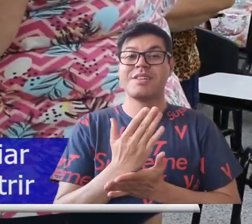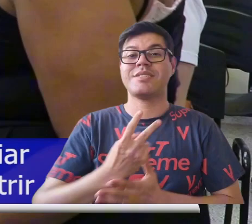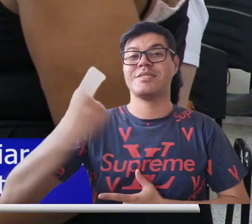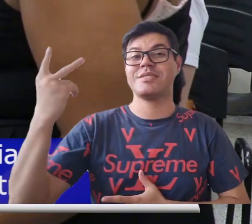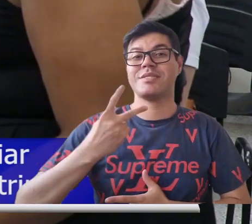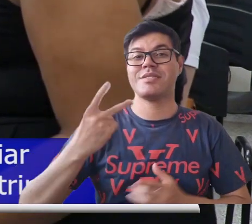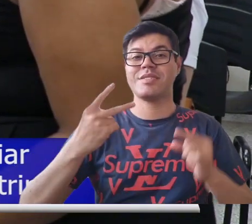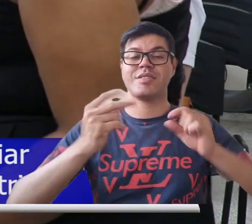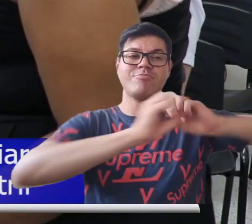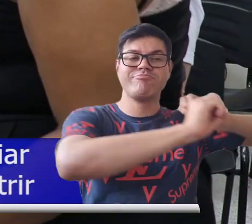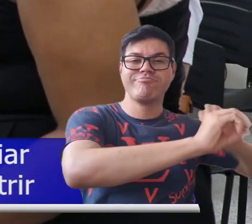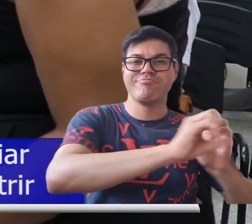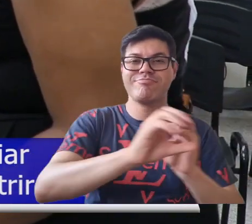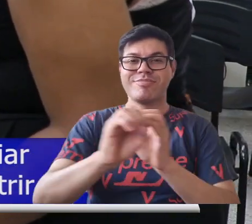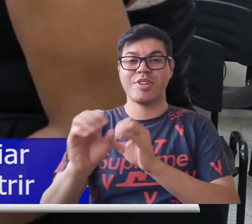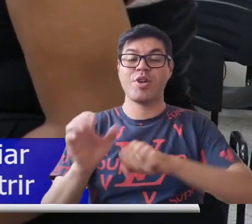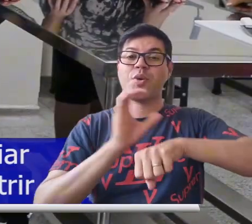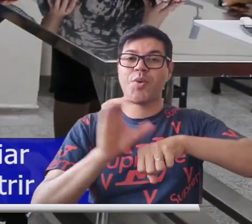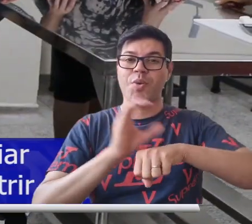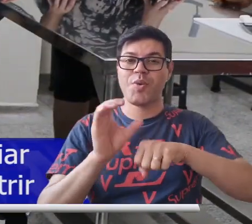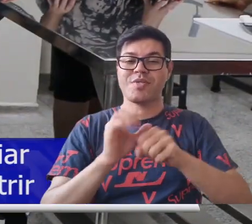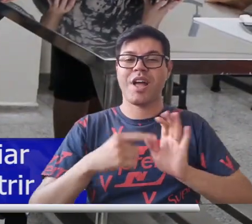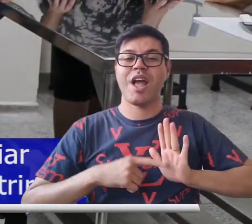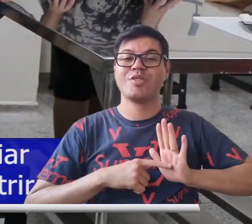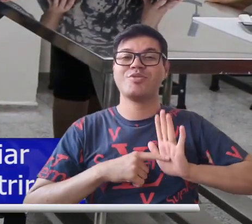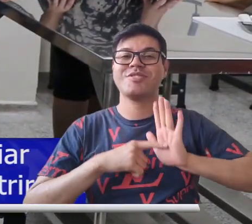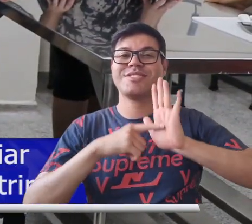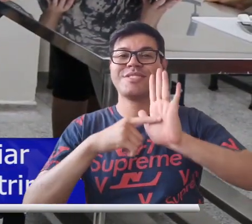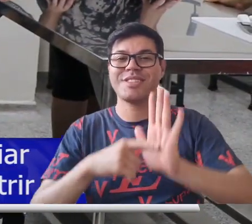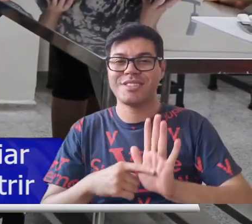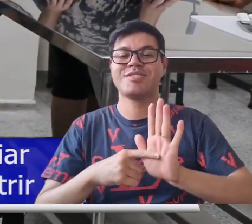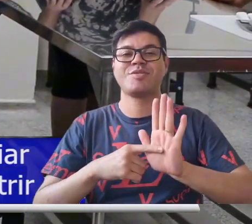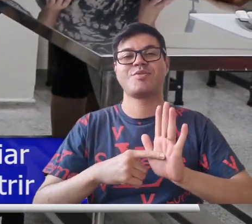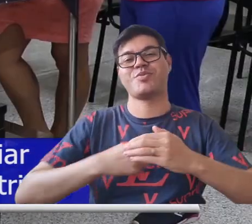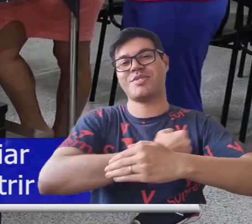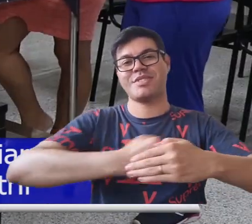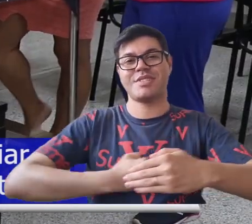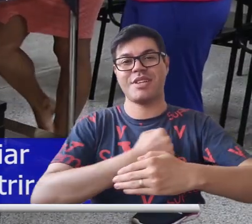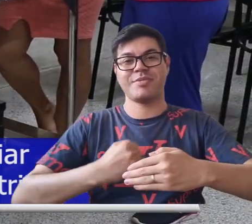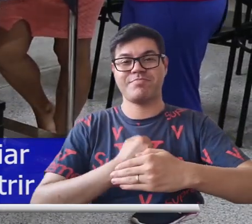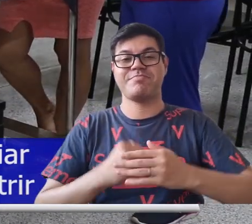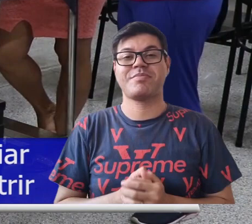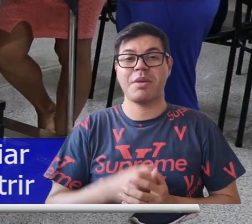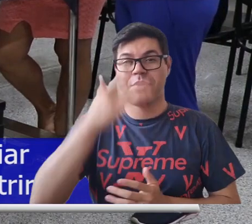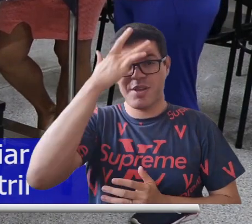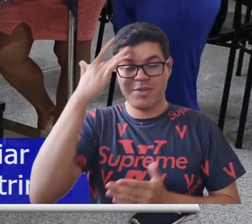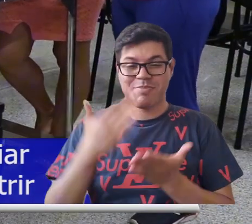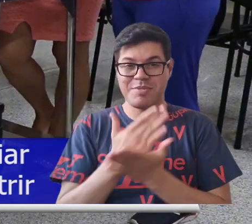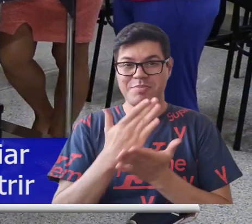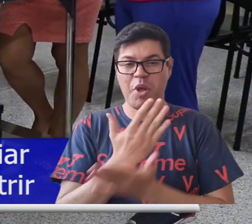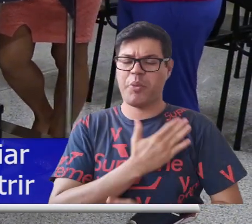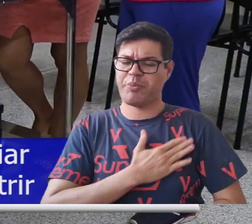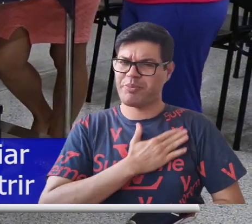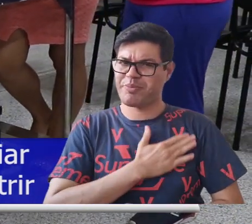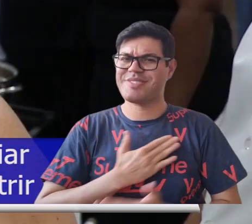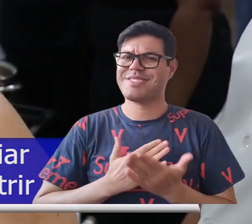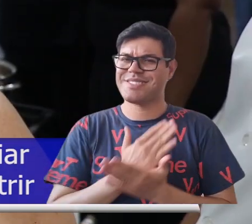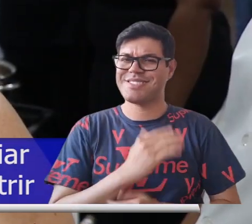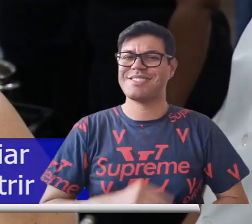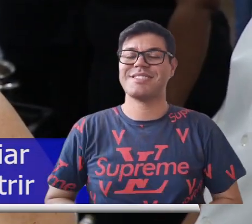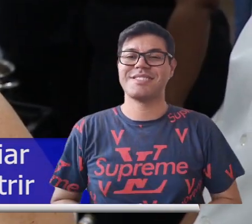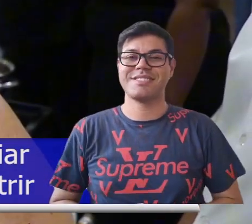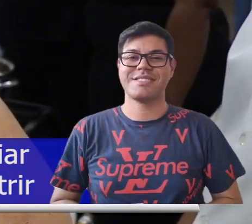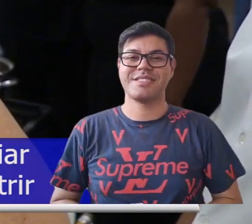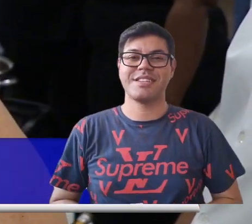aula do curso de auxiliar de cozinha, que continua na próxima semana. E quem está participando aprova o projeto.